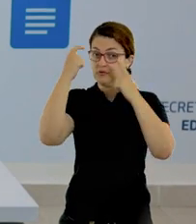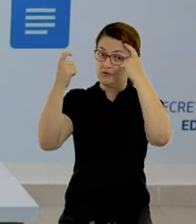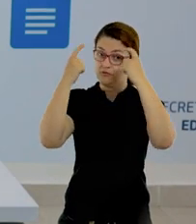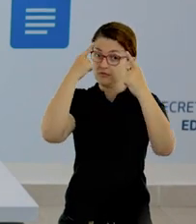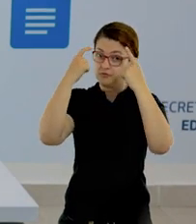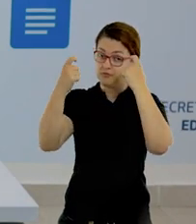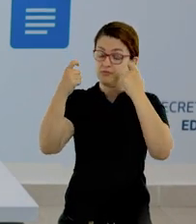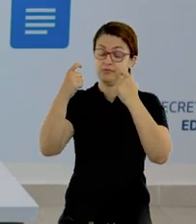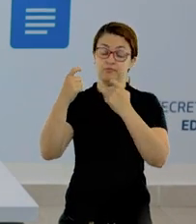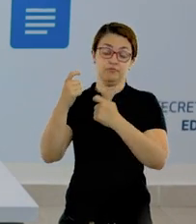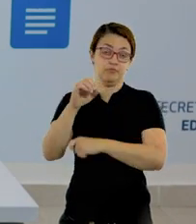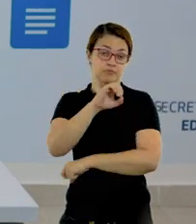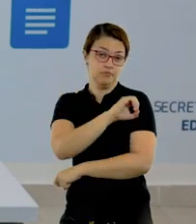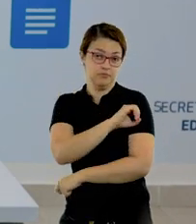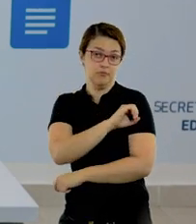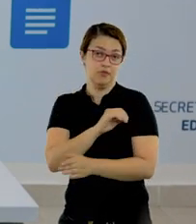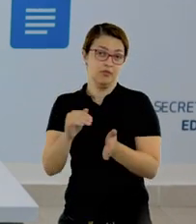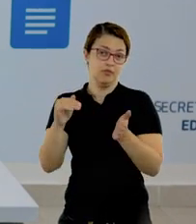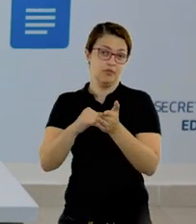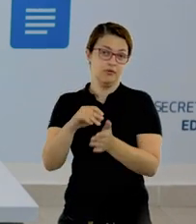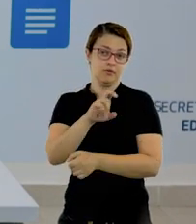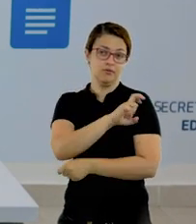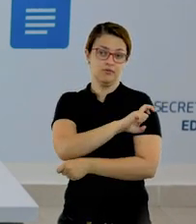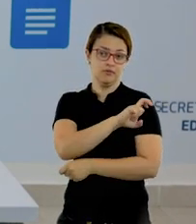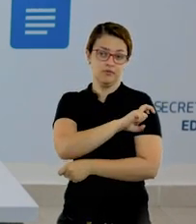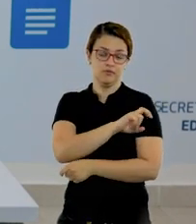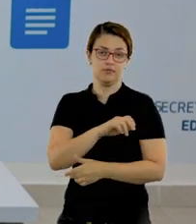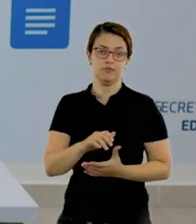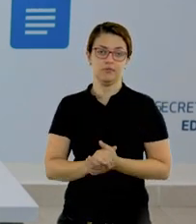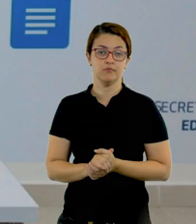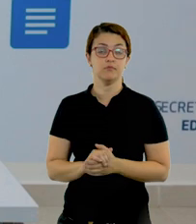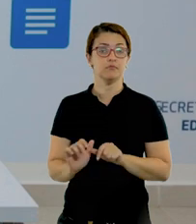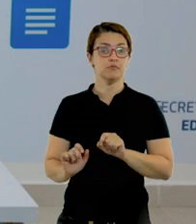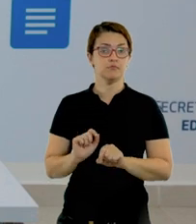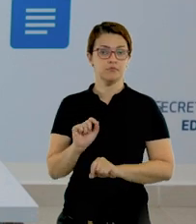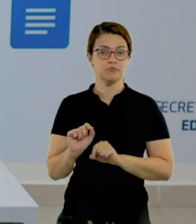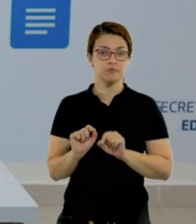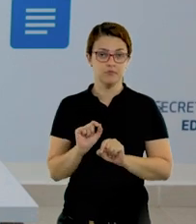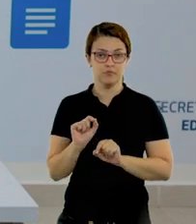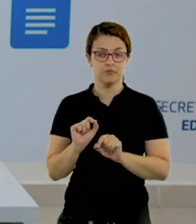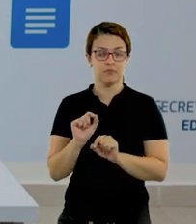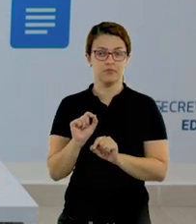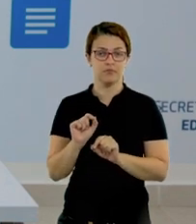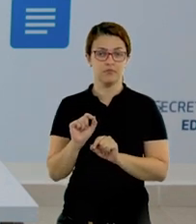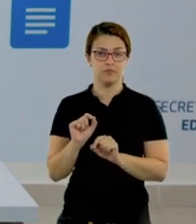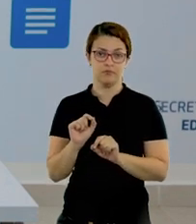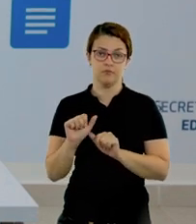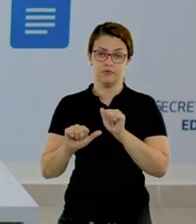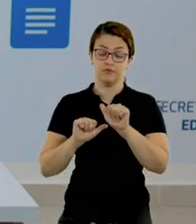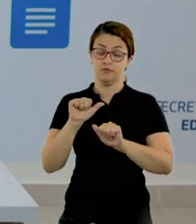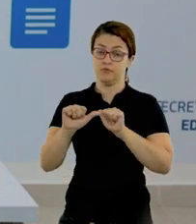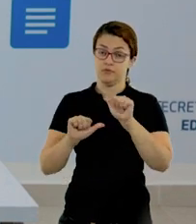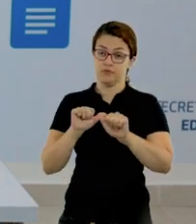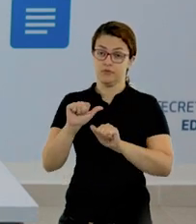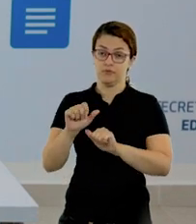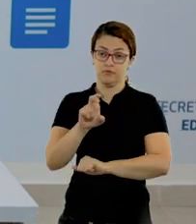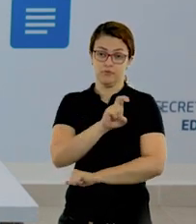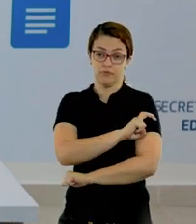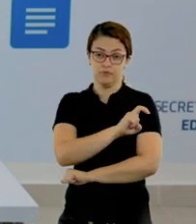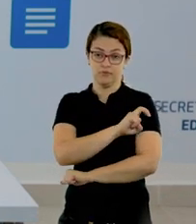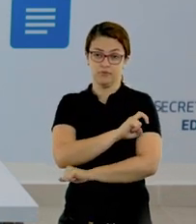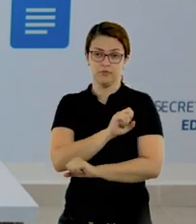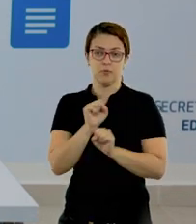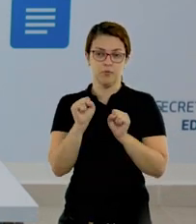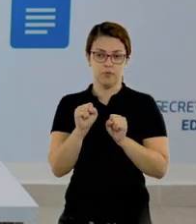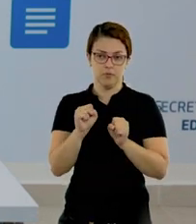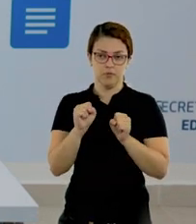criatividade. Então cabe muito bem para o pré-1 até o quinto ano, tá? O que vai mudar do segundo ano ao quinto ano, você pode simplesmente tirar